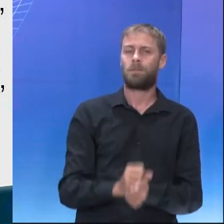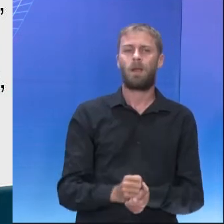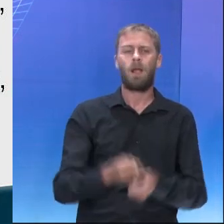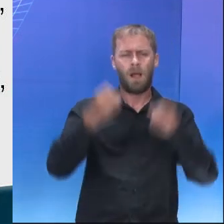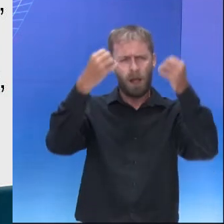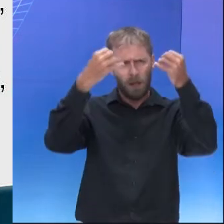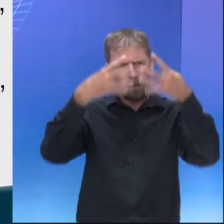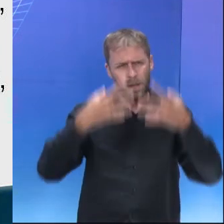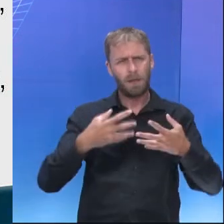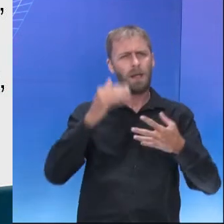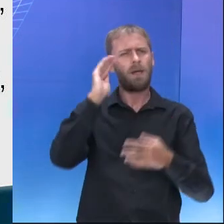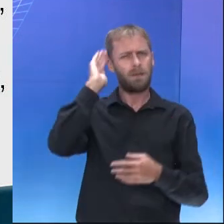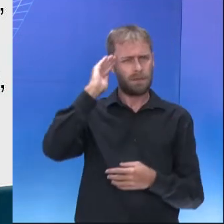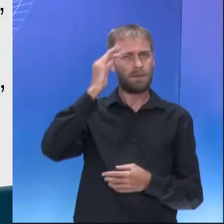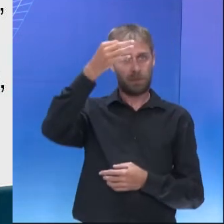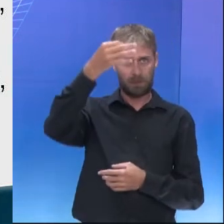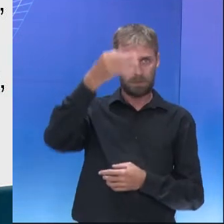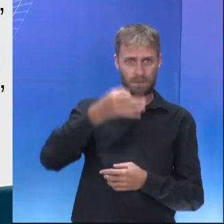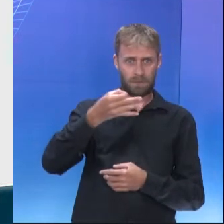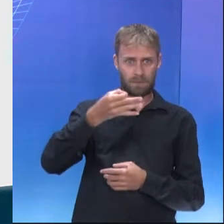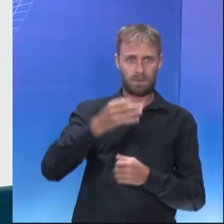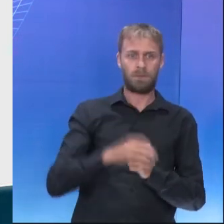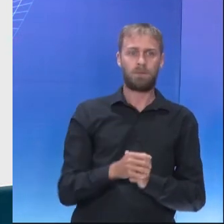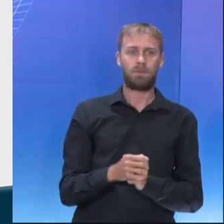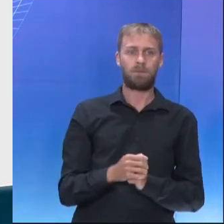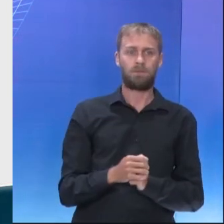bem definido na tua cabeça? Vamos lá?